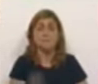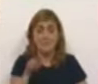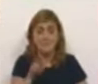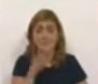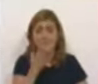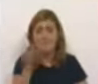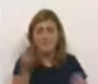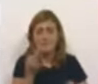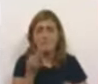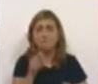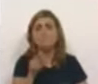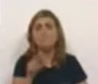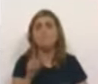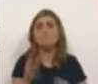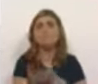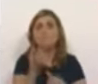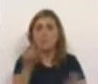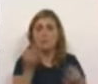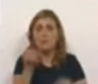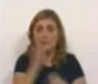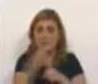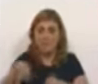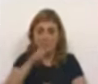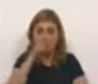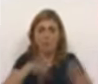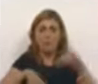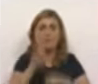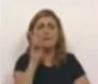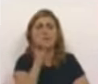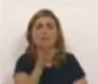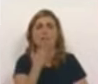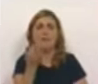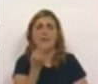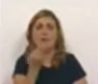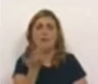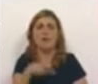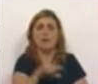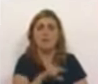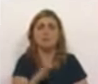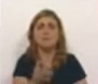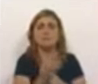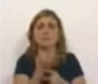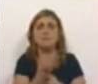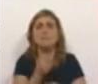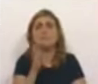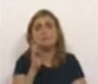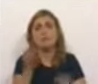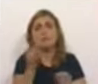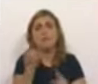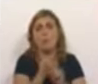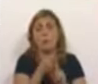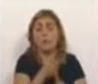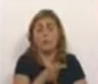Estes são elementos adquiridos que os trabalhadores e o povo reconhecem e que valorizam como resultado da luta.